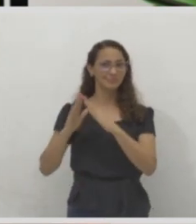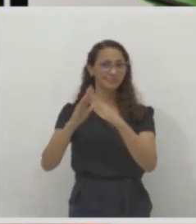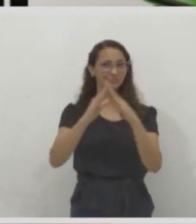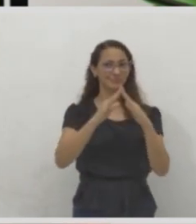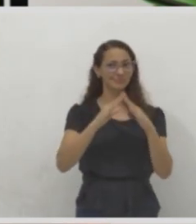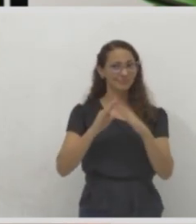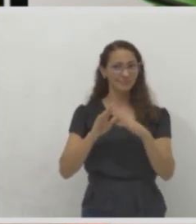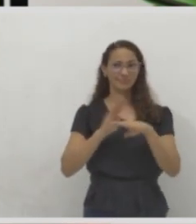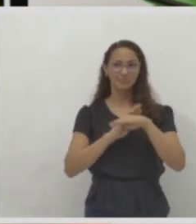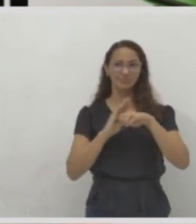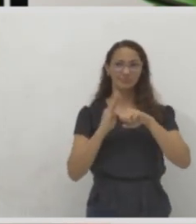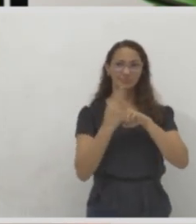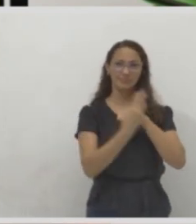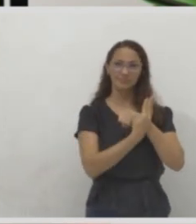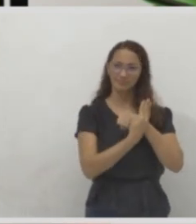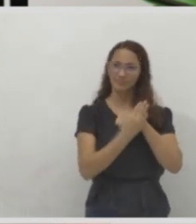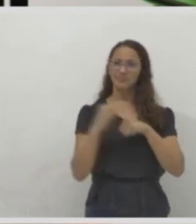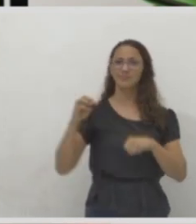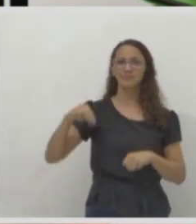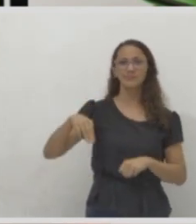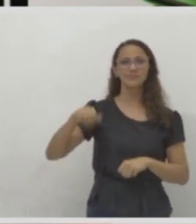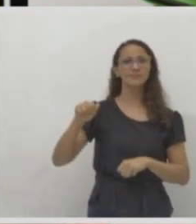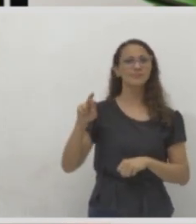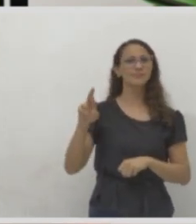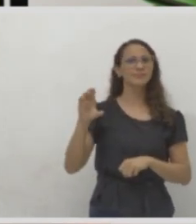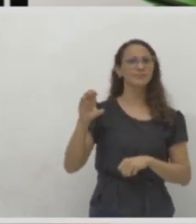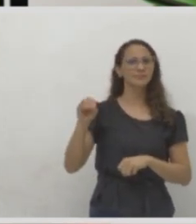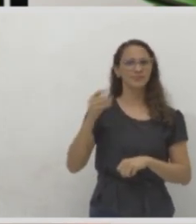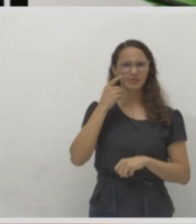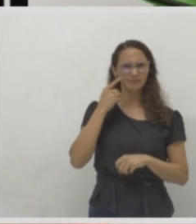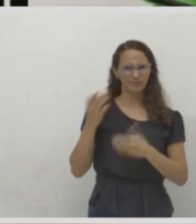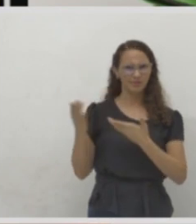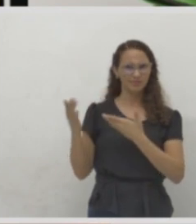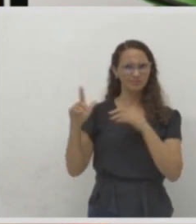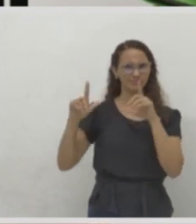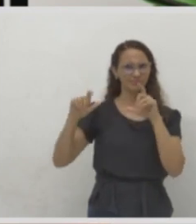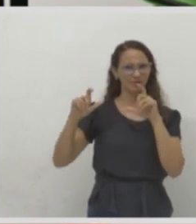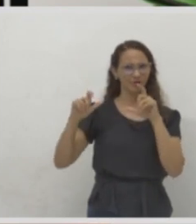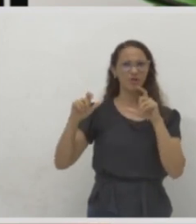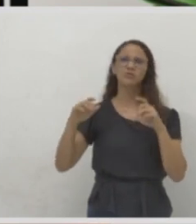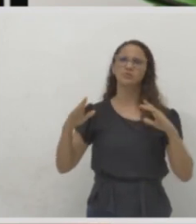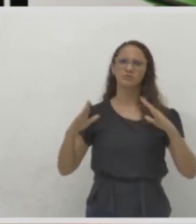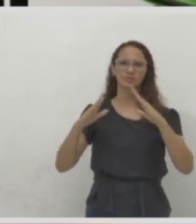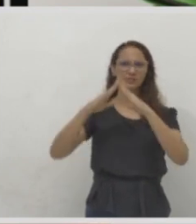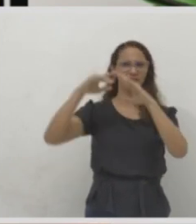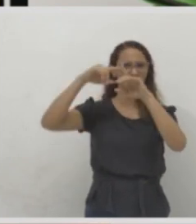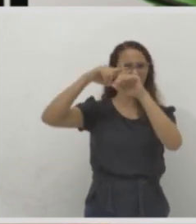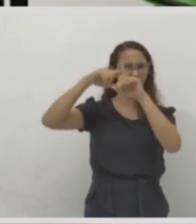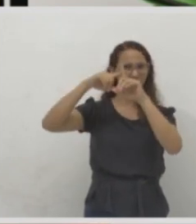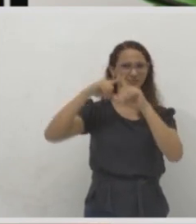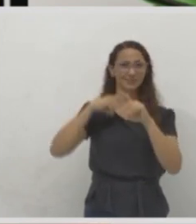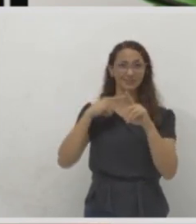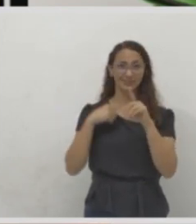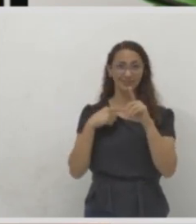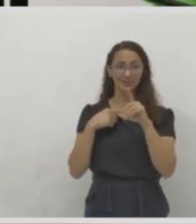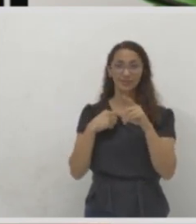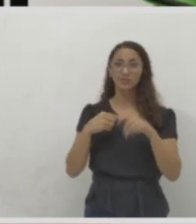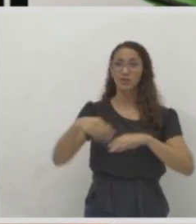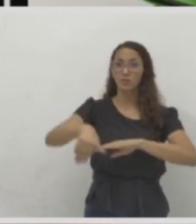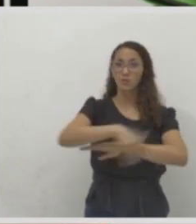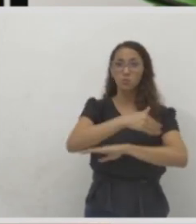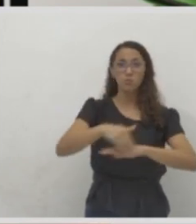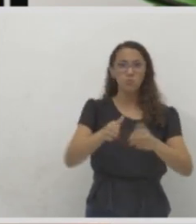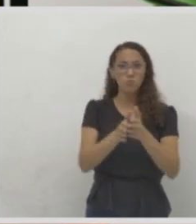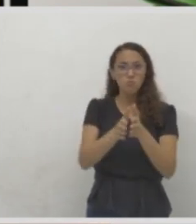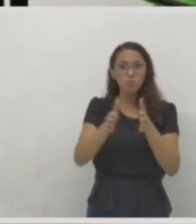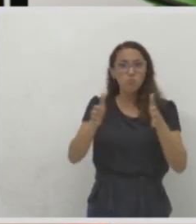mundo conhece, é a imagem ali da Catedral da Sé, né? As ruas bem largas, foram alargadas as ruas. Só